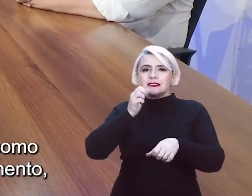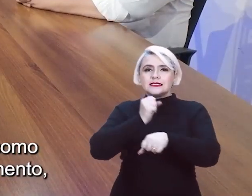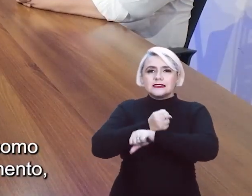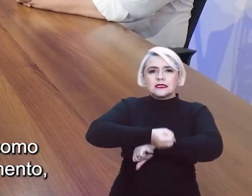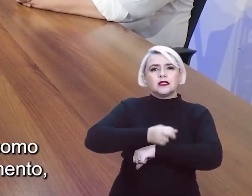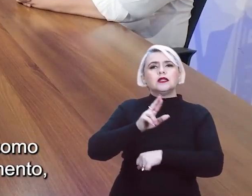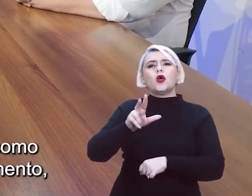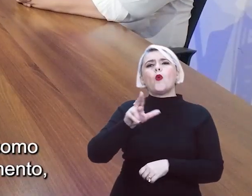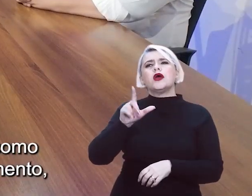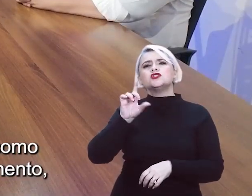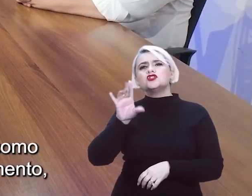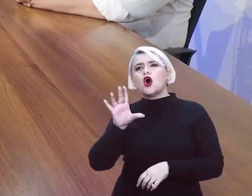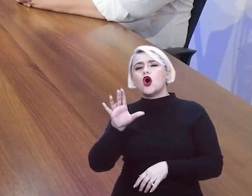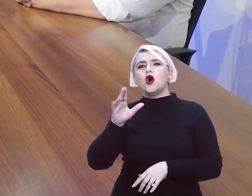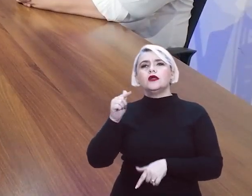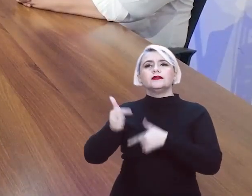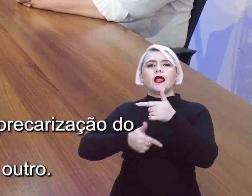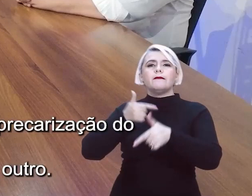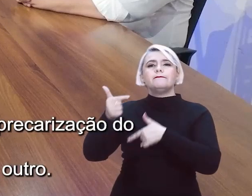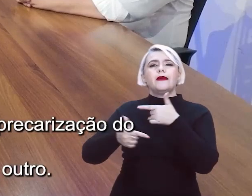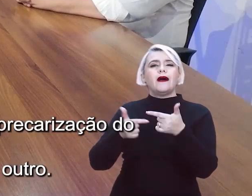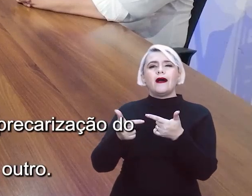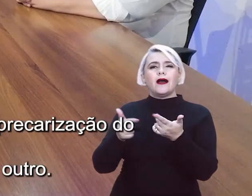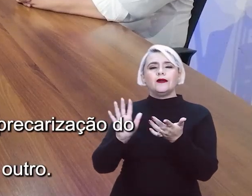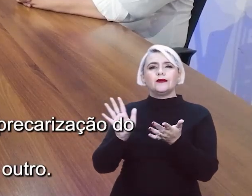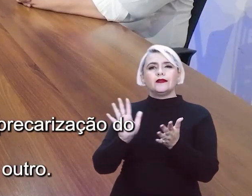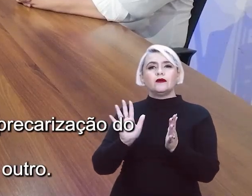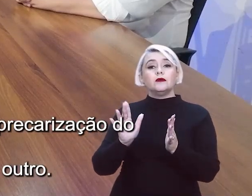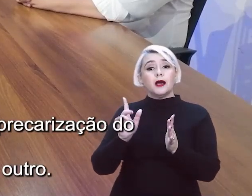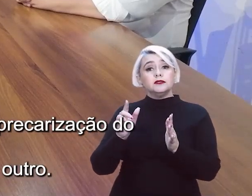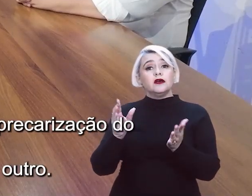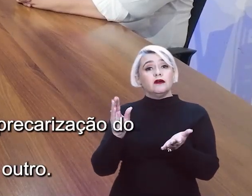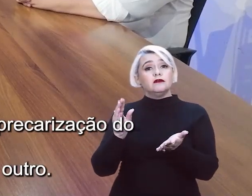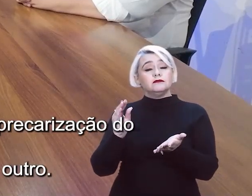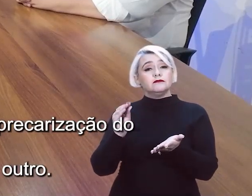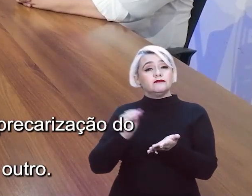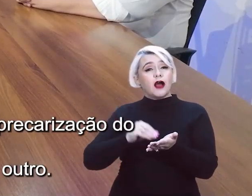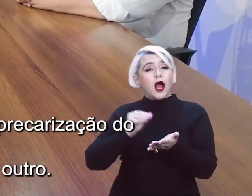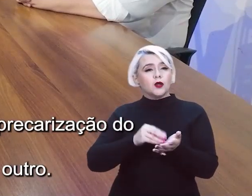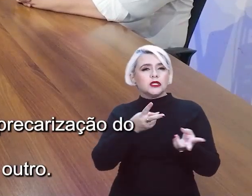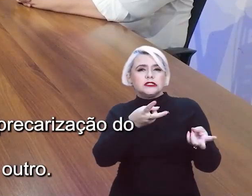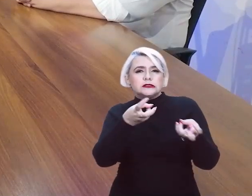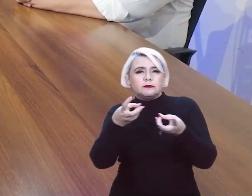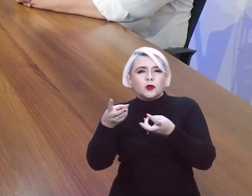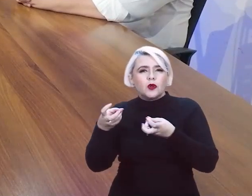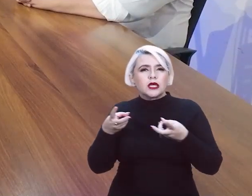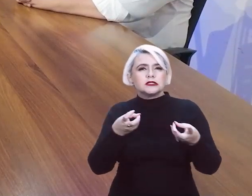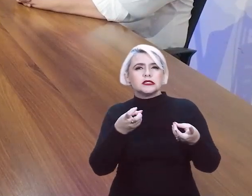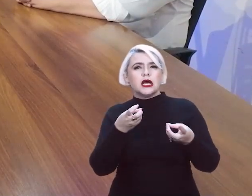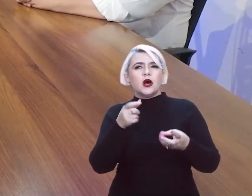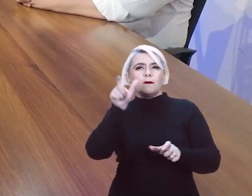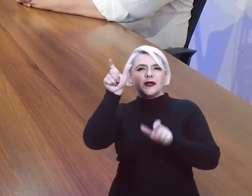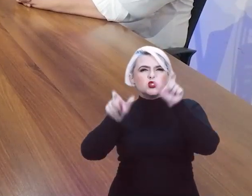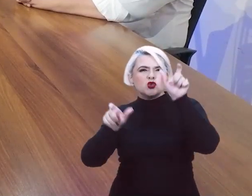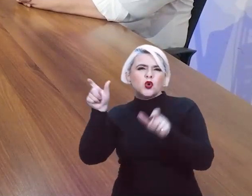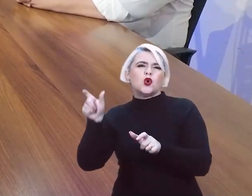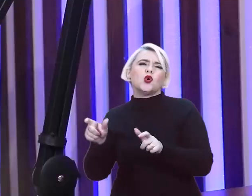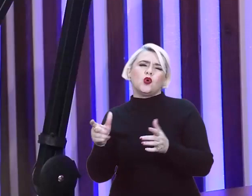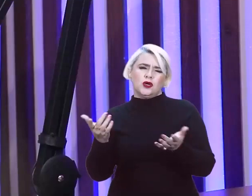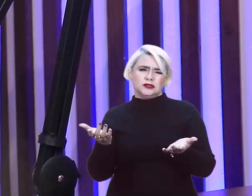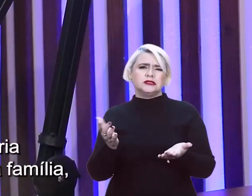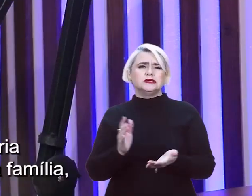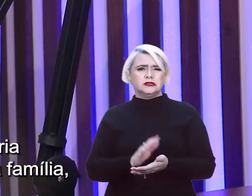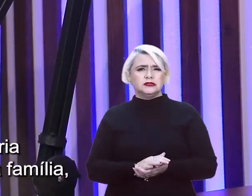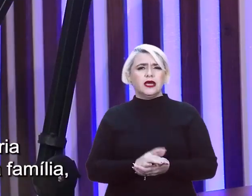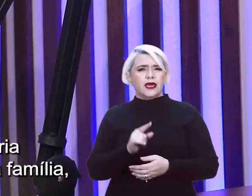atividade física, como entretenimento. A precarização do trabalho. Exatamente, né? A precarização do trabalho. A exploração da mão de obra do outro. Exatamente, exatamente.